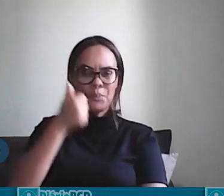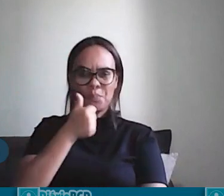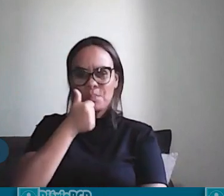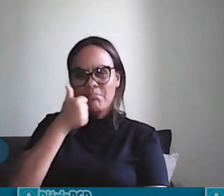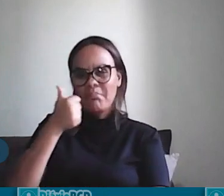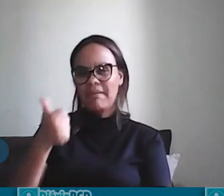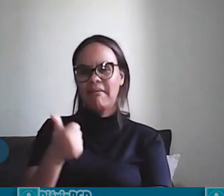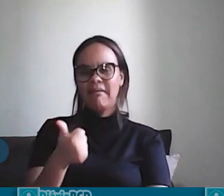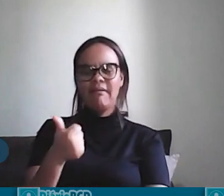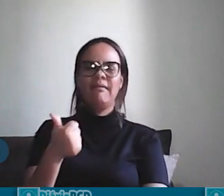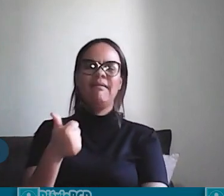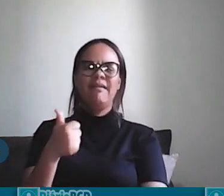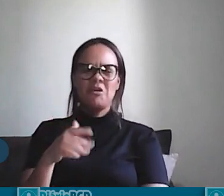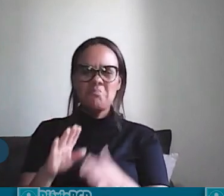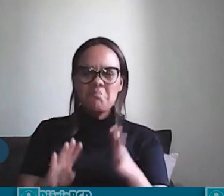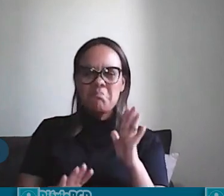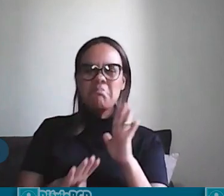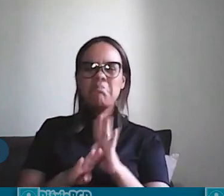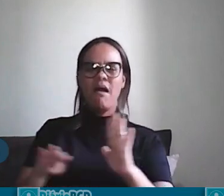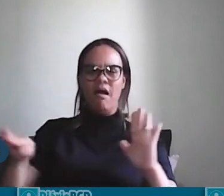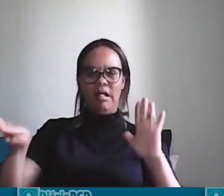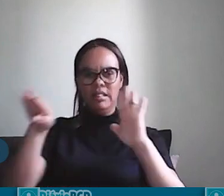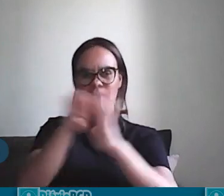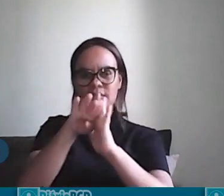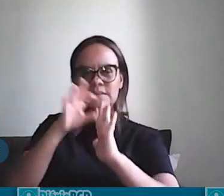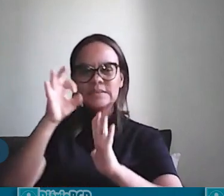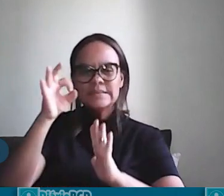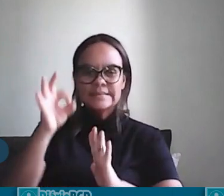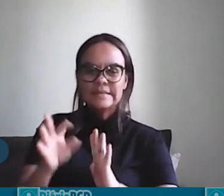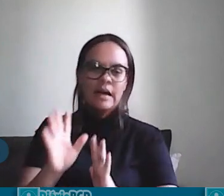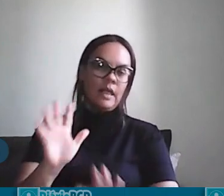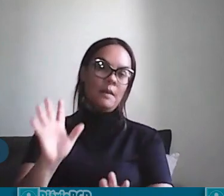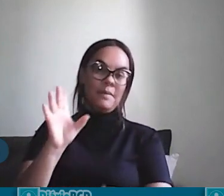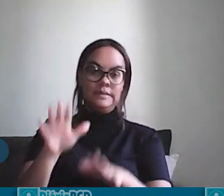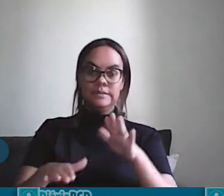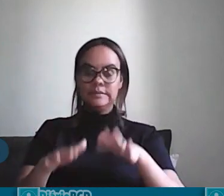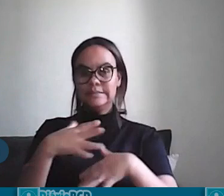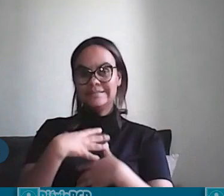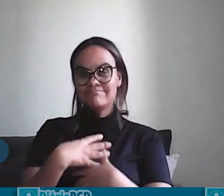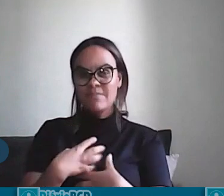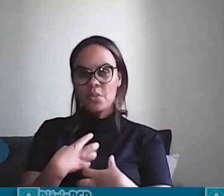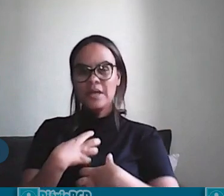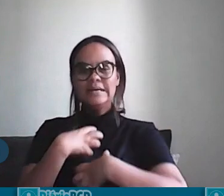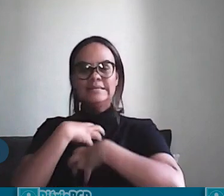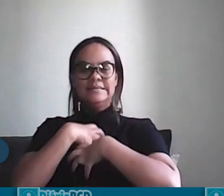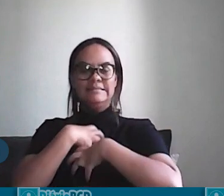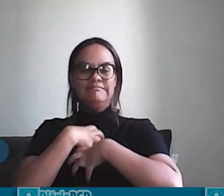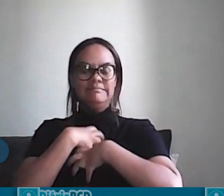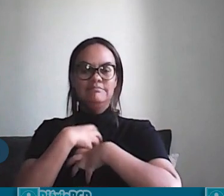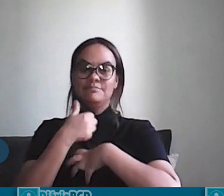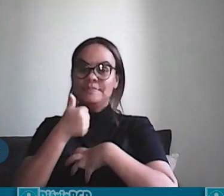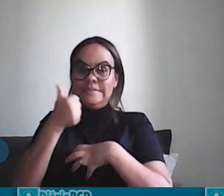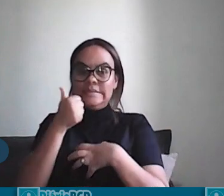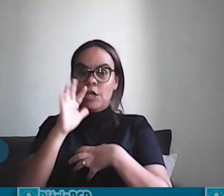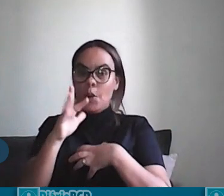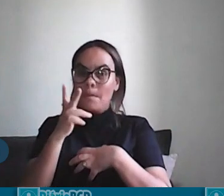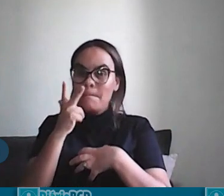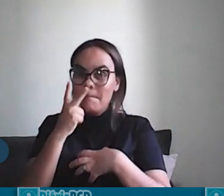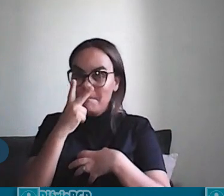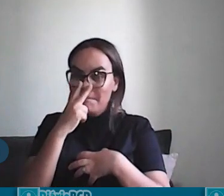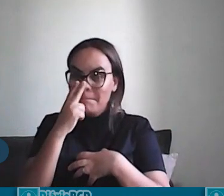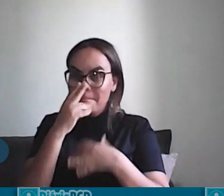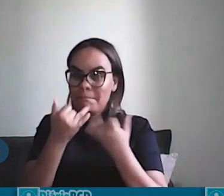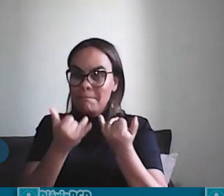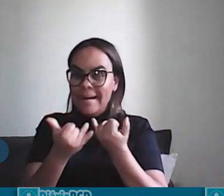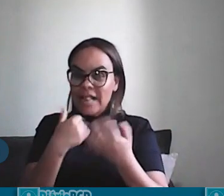né? Já superei, já está tudo certo. Mas às vezes a gente tem um sentimento de que está tudo bem, que já está